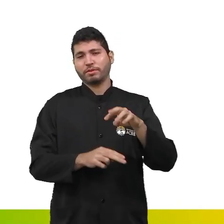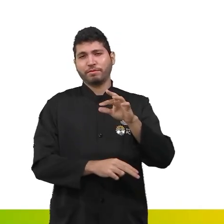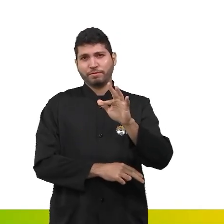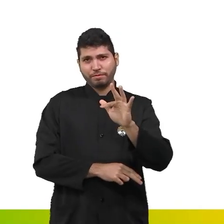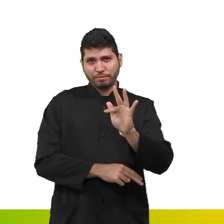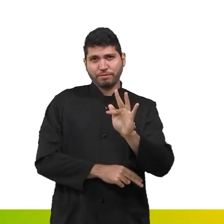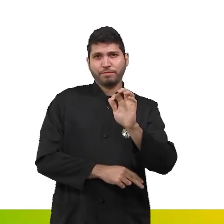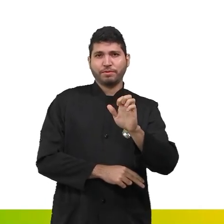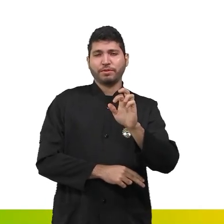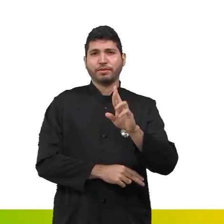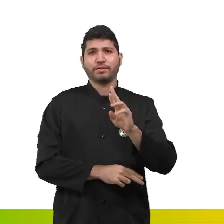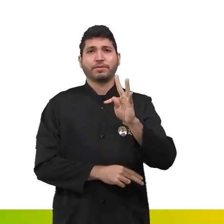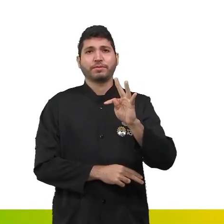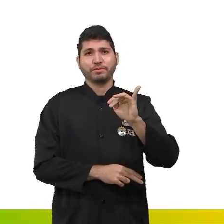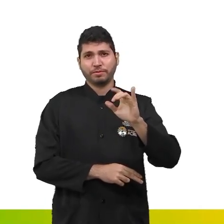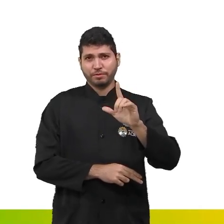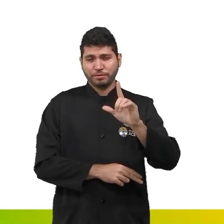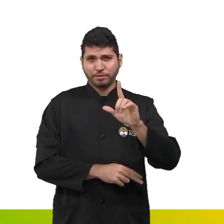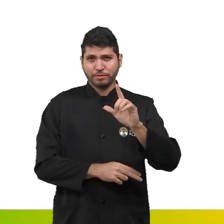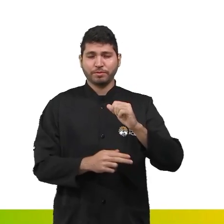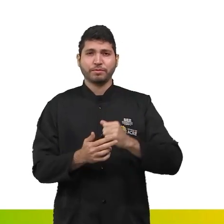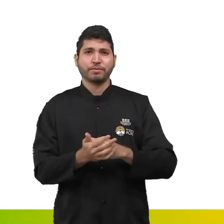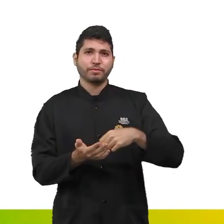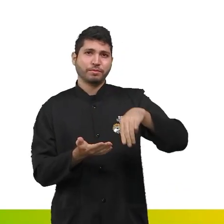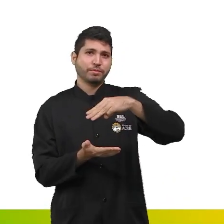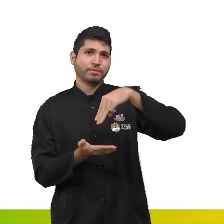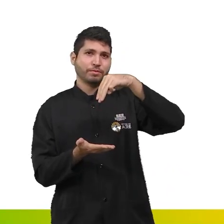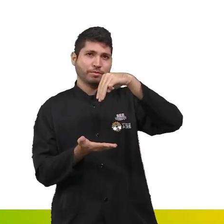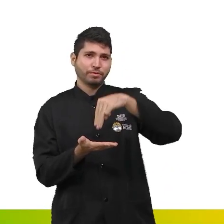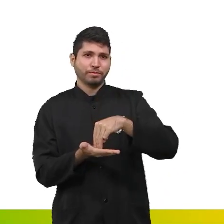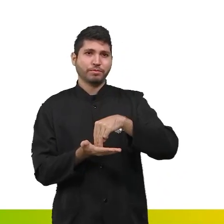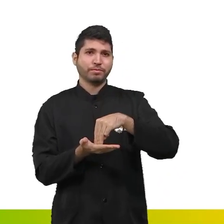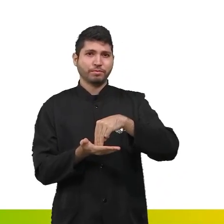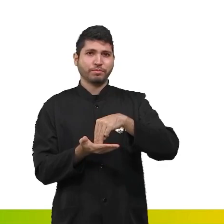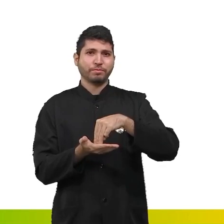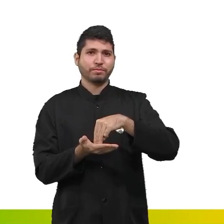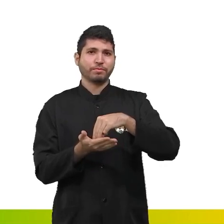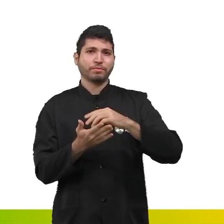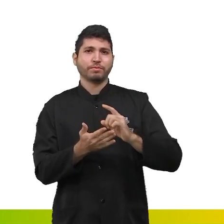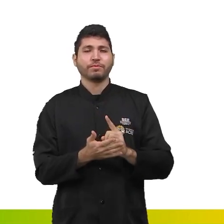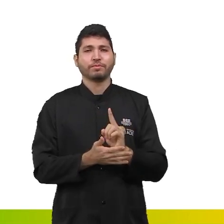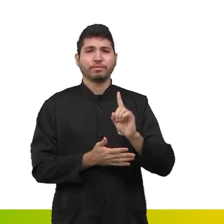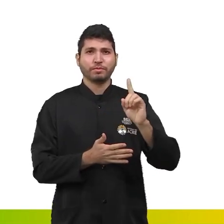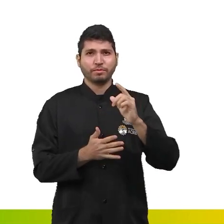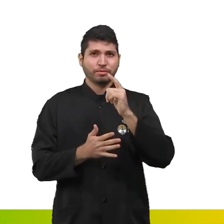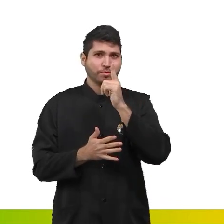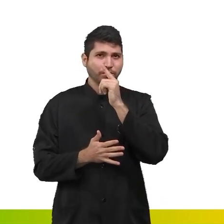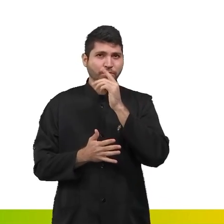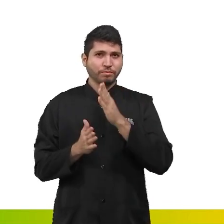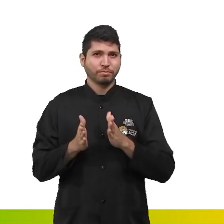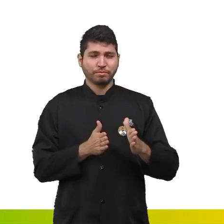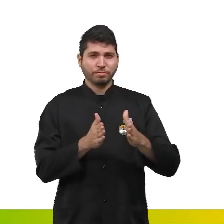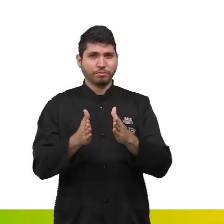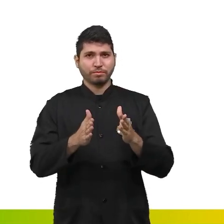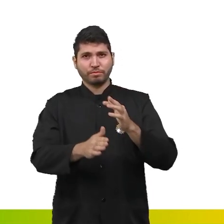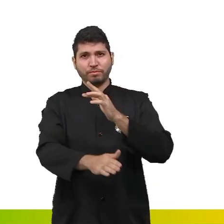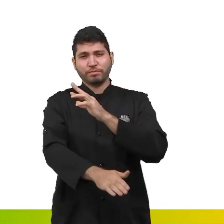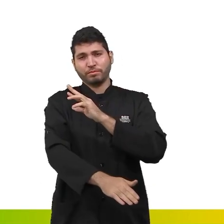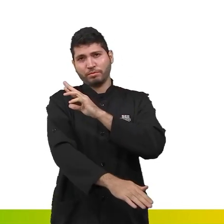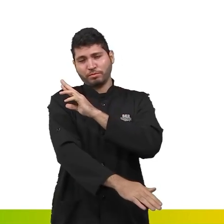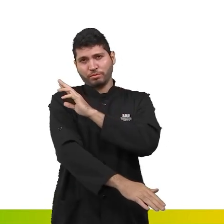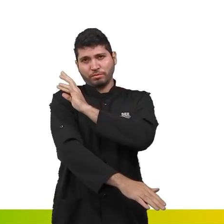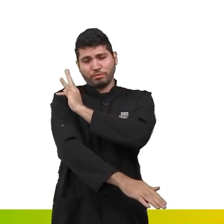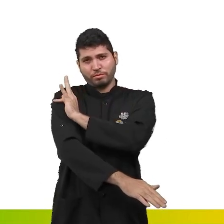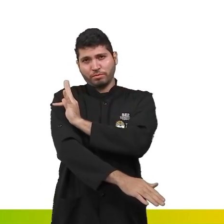Médio, em especial a região do crescente fértil, ali entre os rios Tigre, Eufrates e também